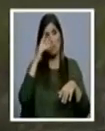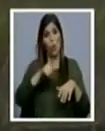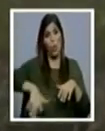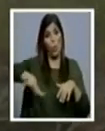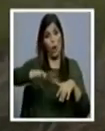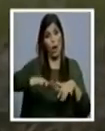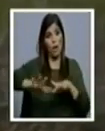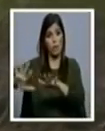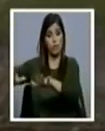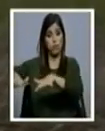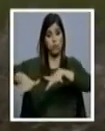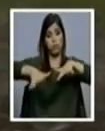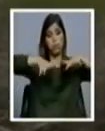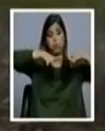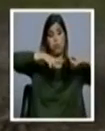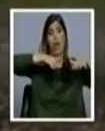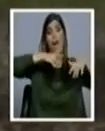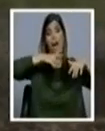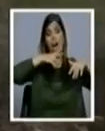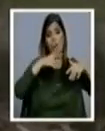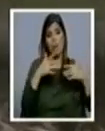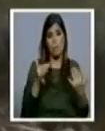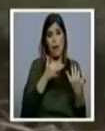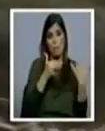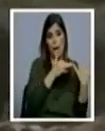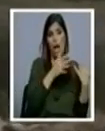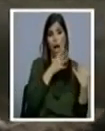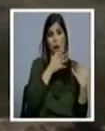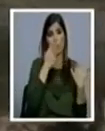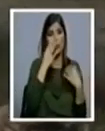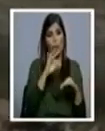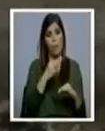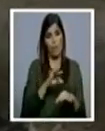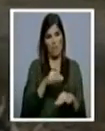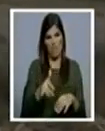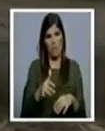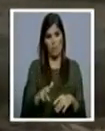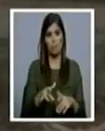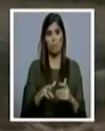digamos assim, por água, ou pelo menos receber mais água do que era normal.